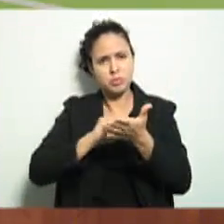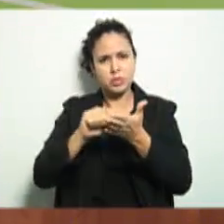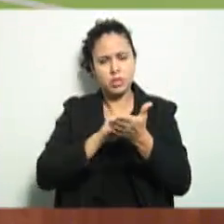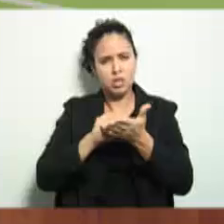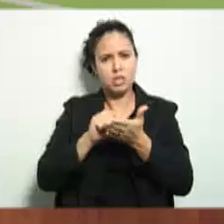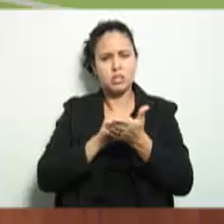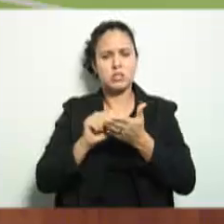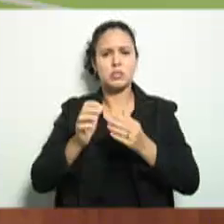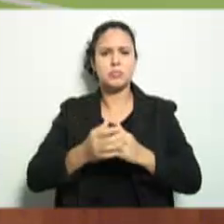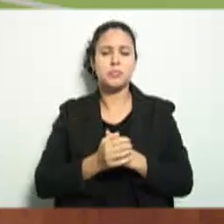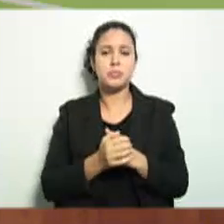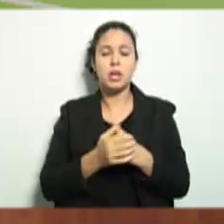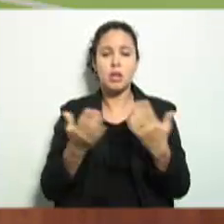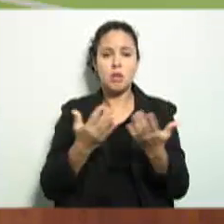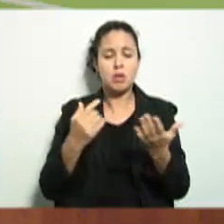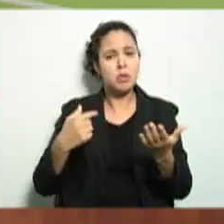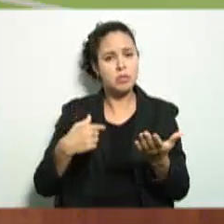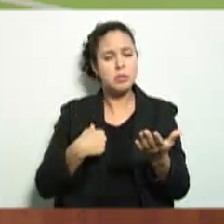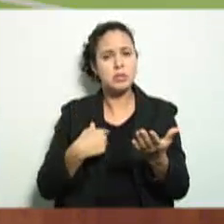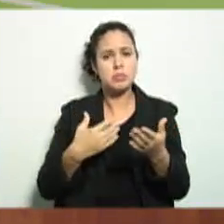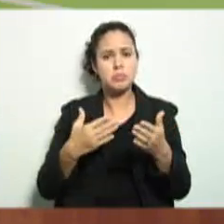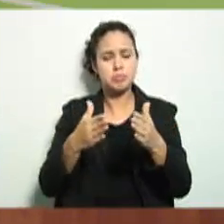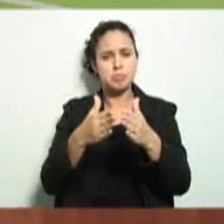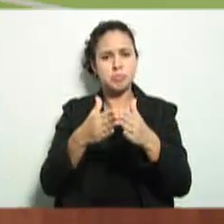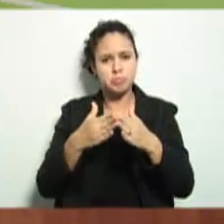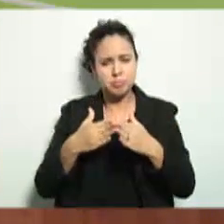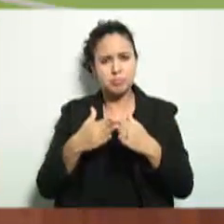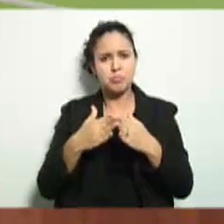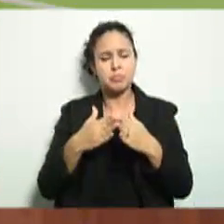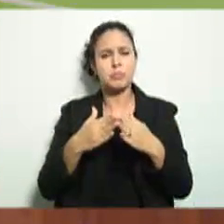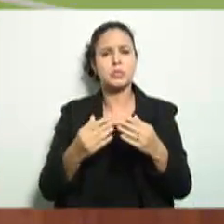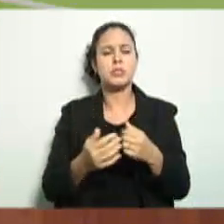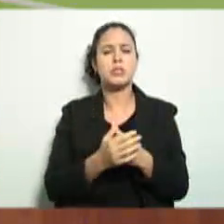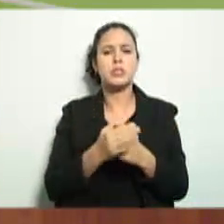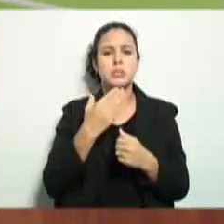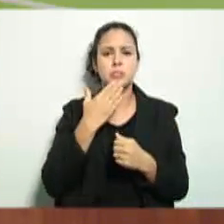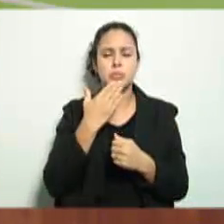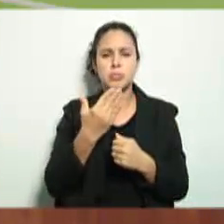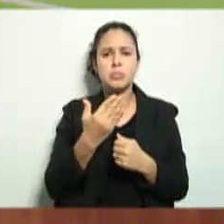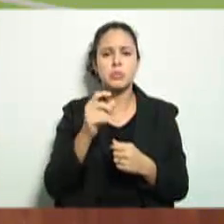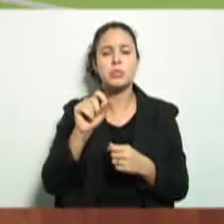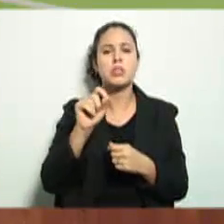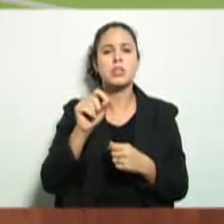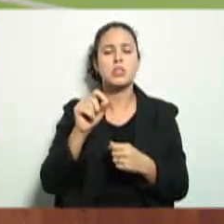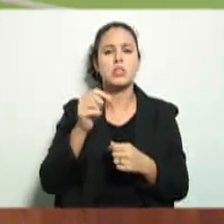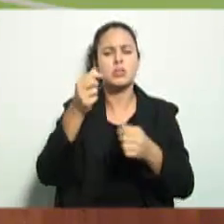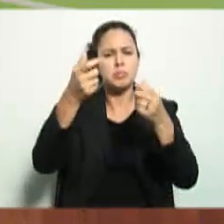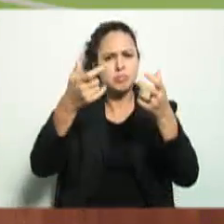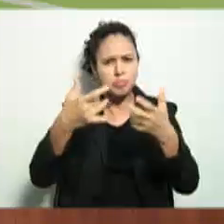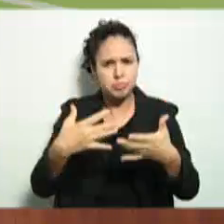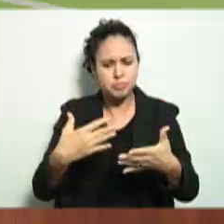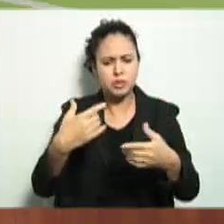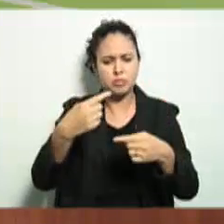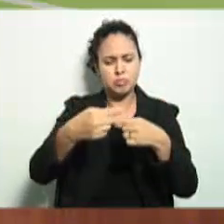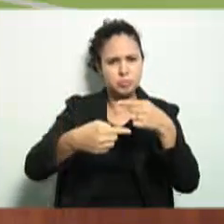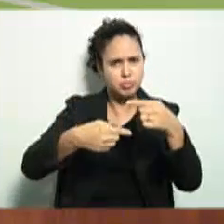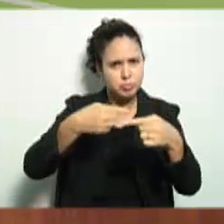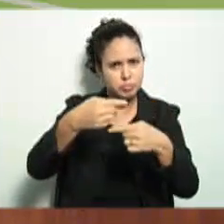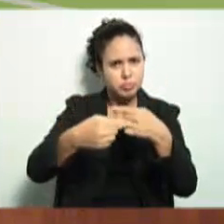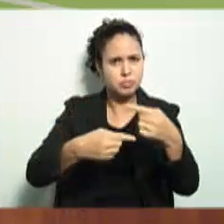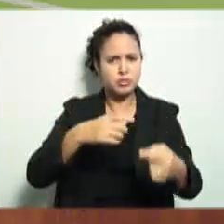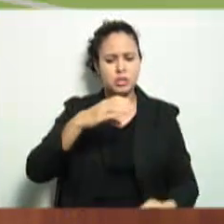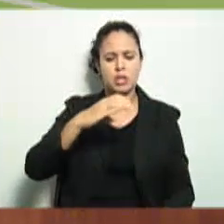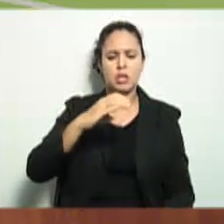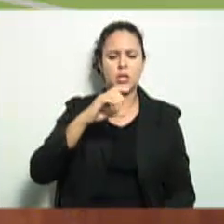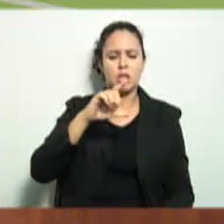de talvez propor a vocês, enquanto a gente for falando desses ciclos, existiram vários ciclos de imigração